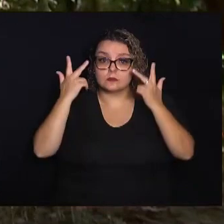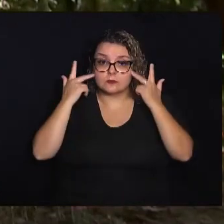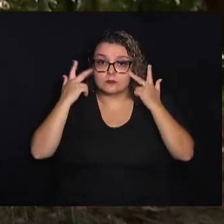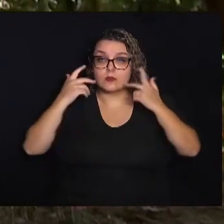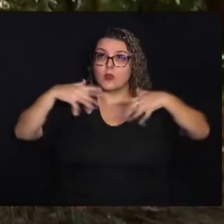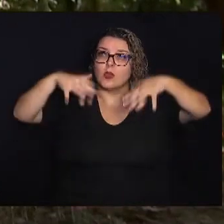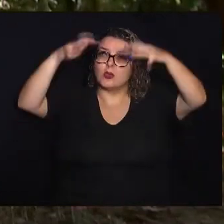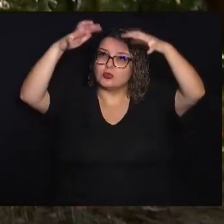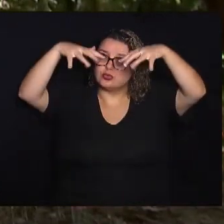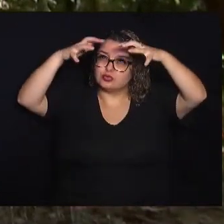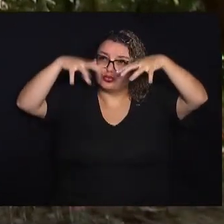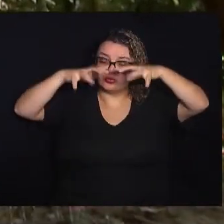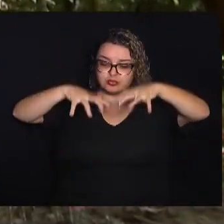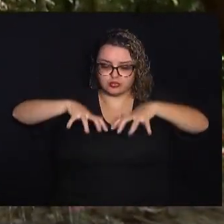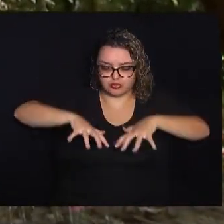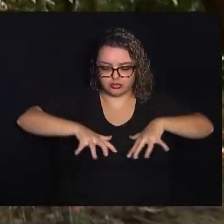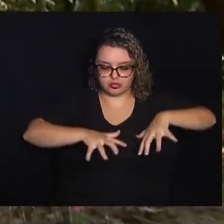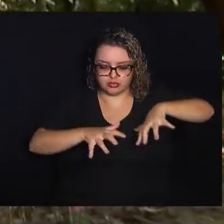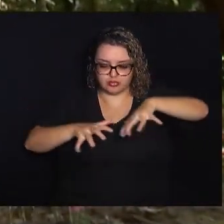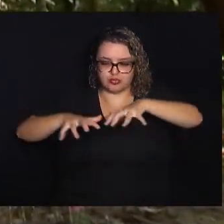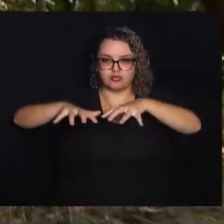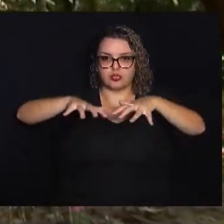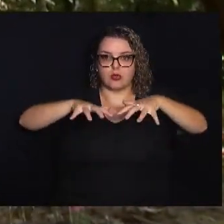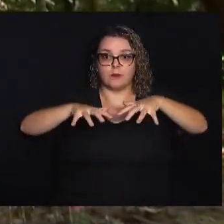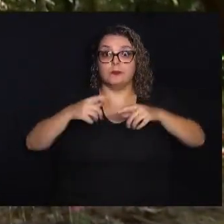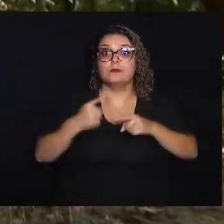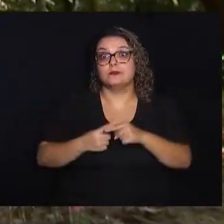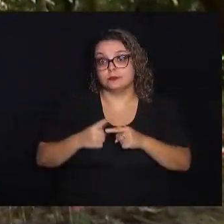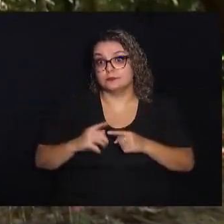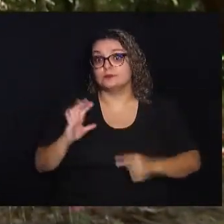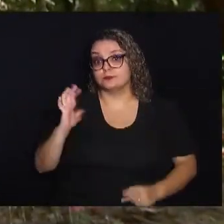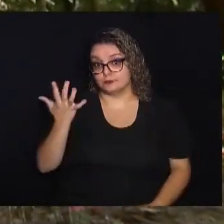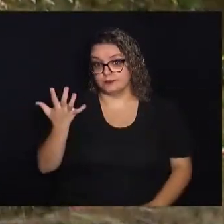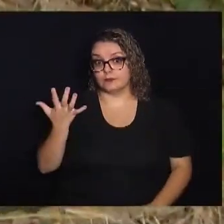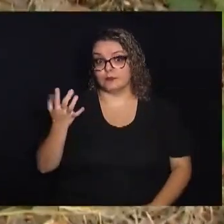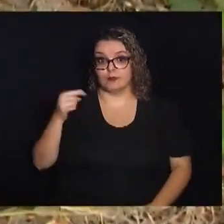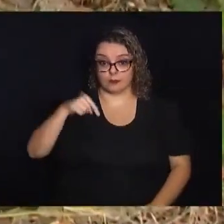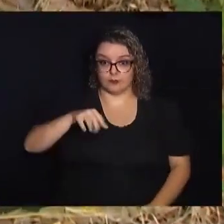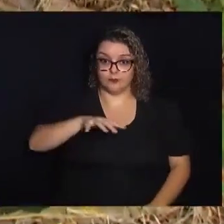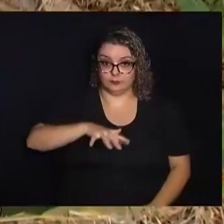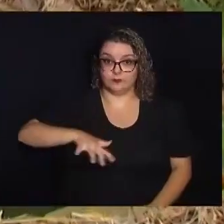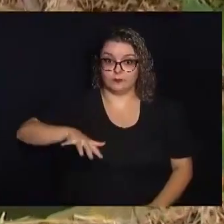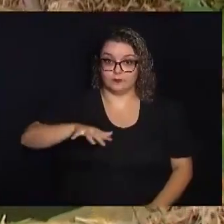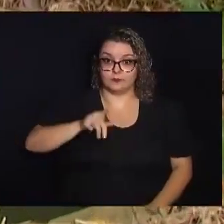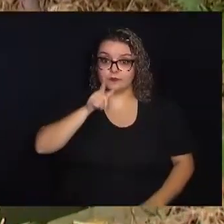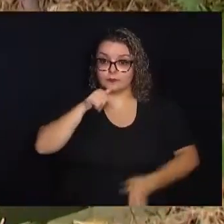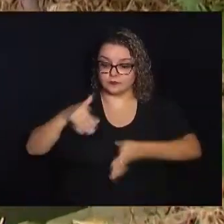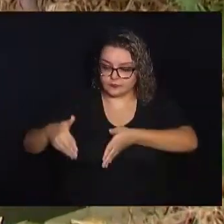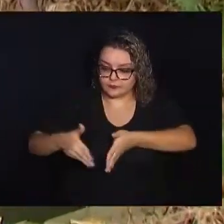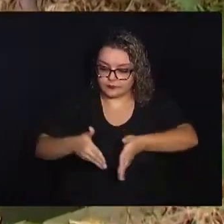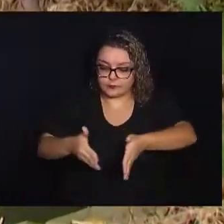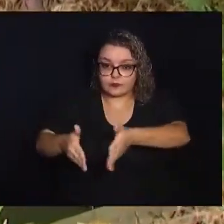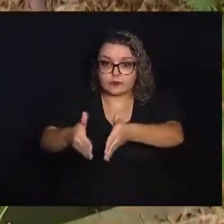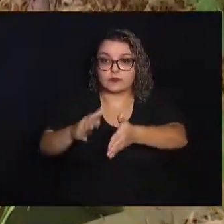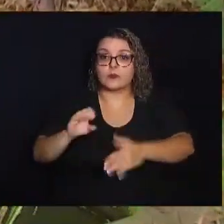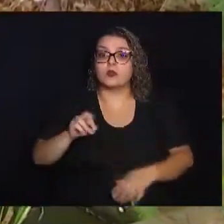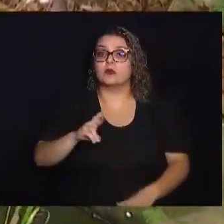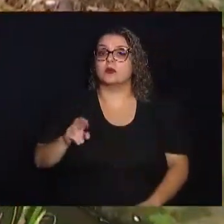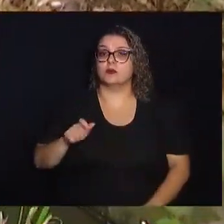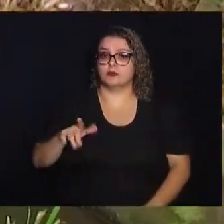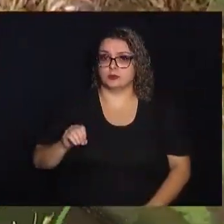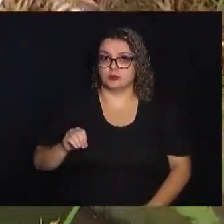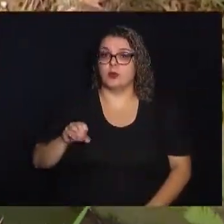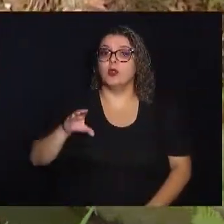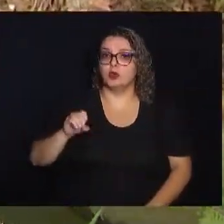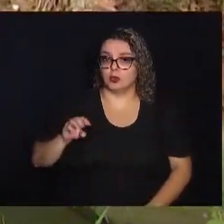chove, ela alaga. E por que isso também acontece? Porque aqui mesmo passa um córrego, que é o córrego